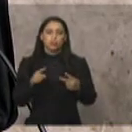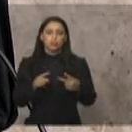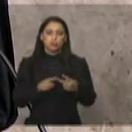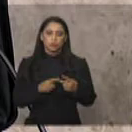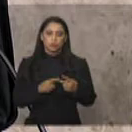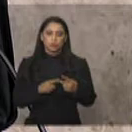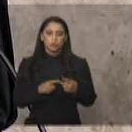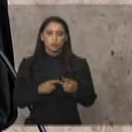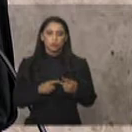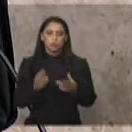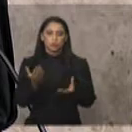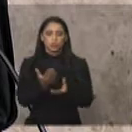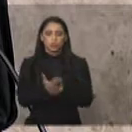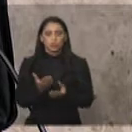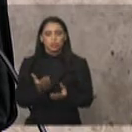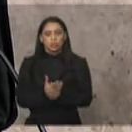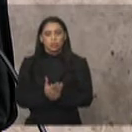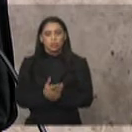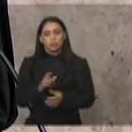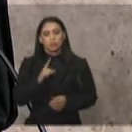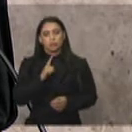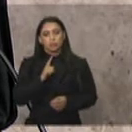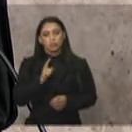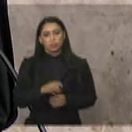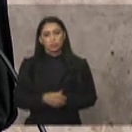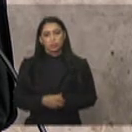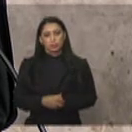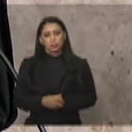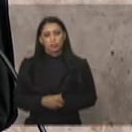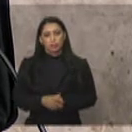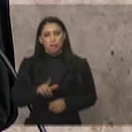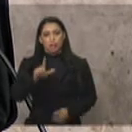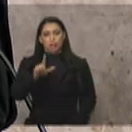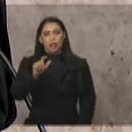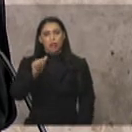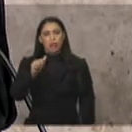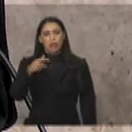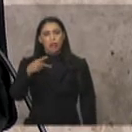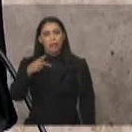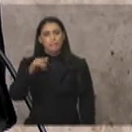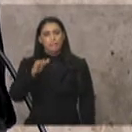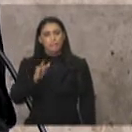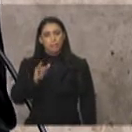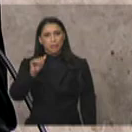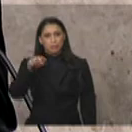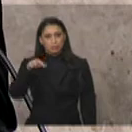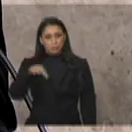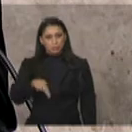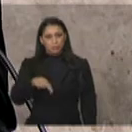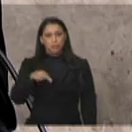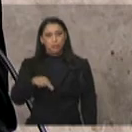o Laboratório de Políticas Públicas e Internet Lapim, que falará,